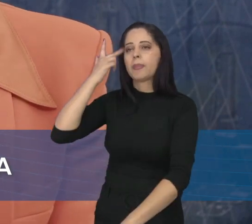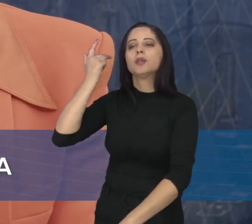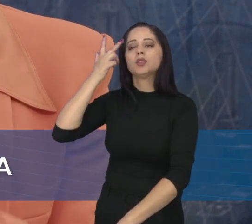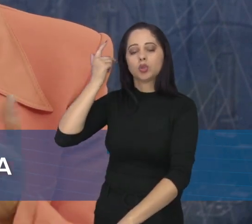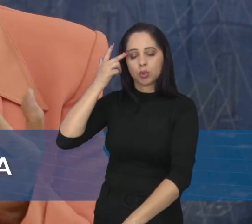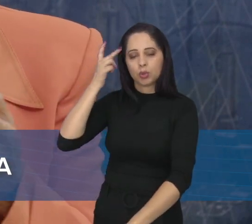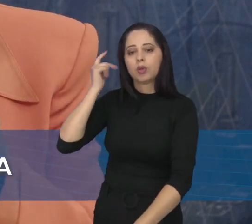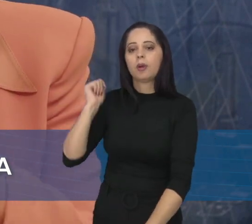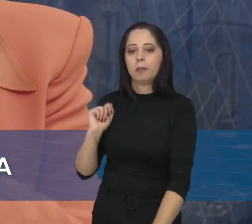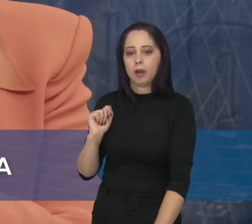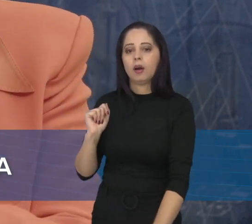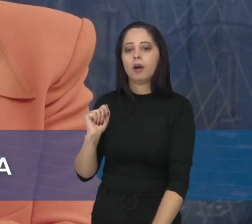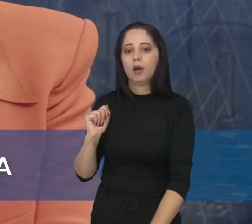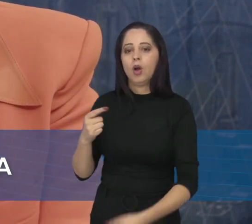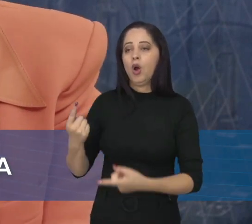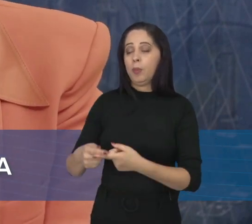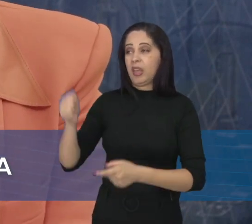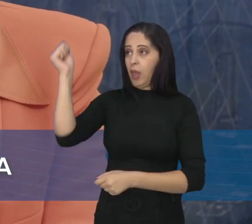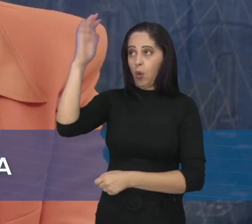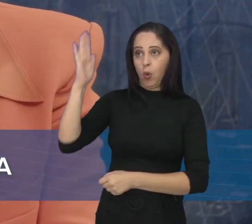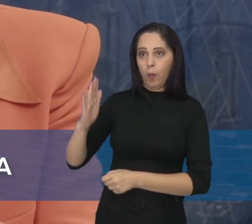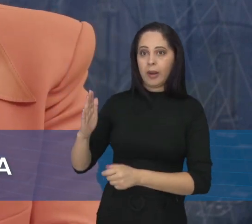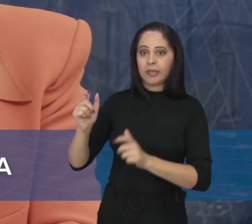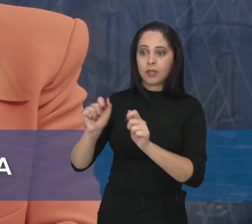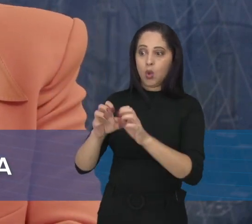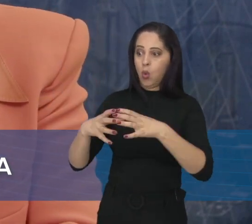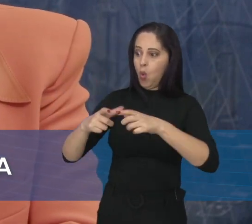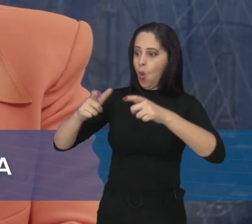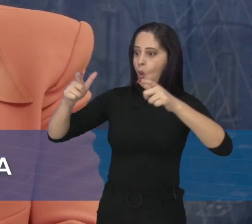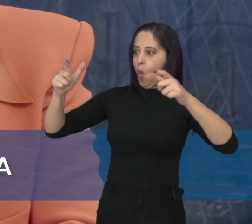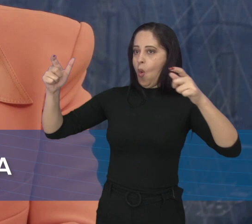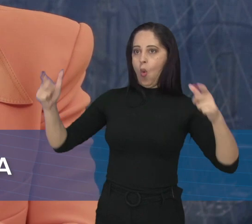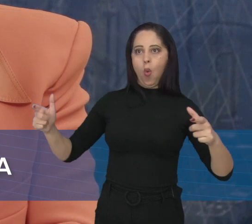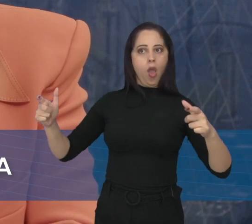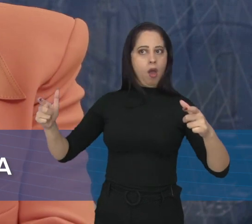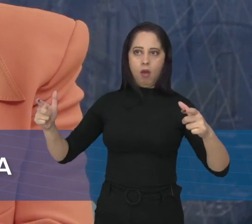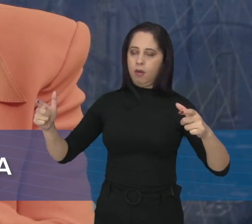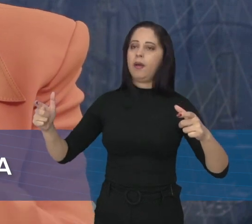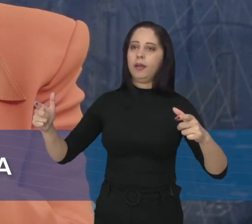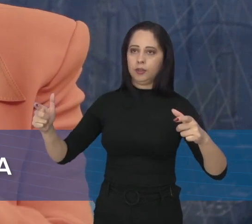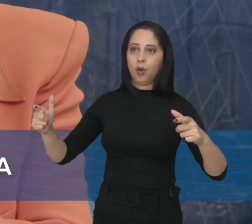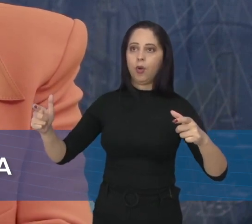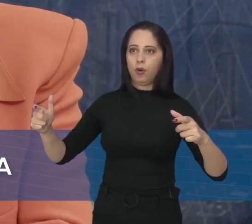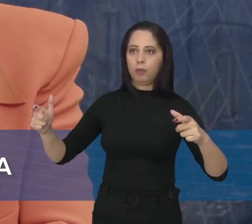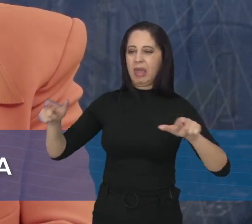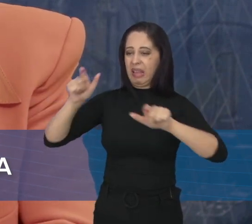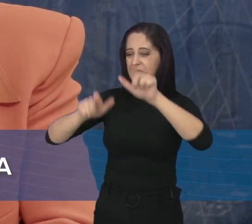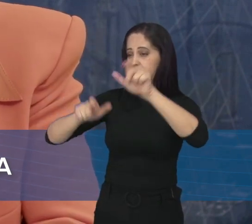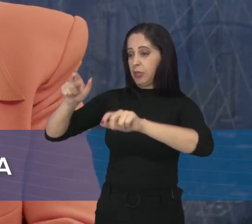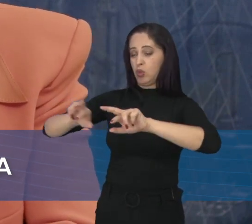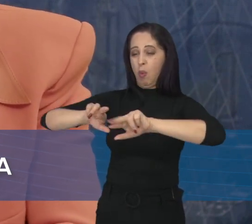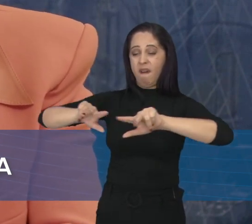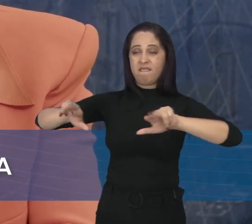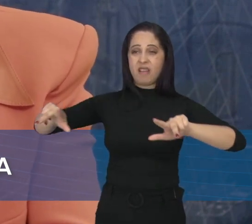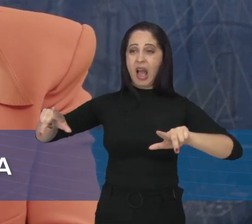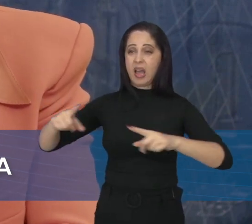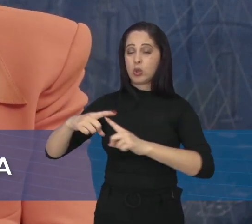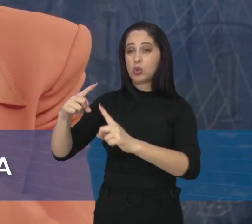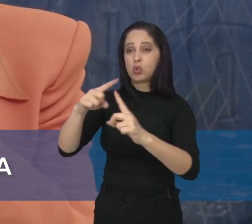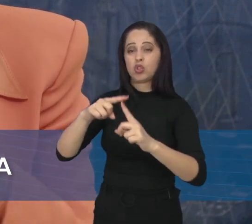Porque, meu Deus do céu, o Brasil é talvez dos países mais sincretistas assim, do mundo, mas